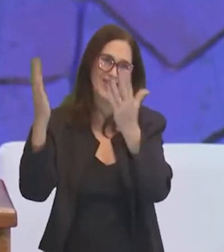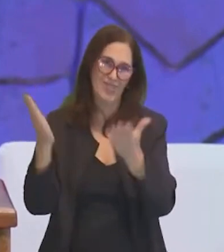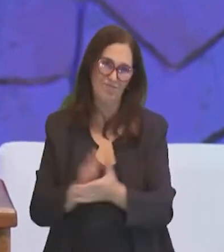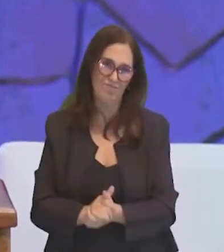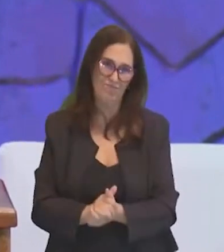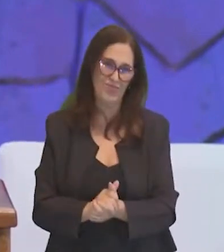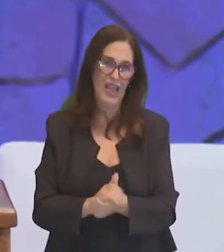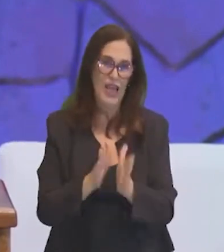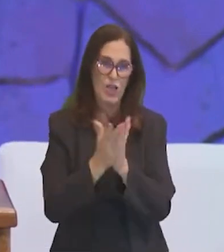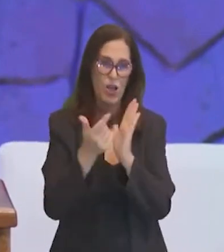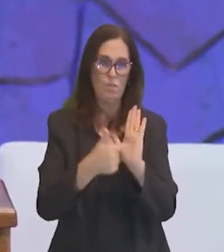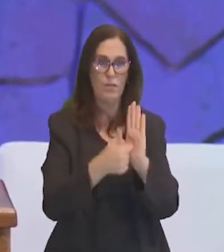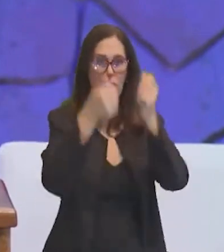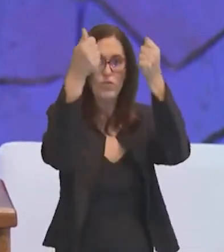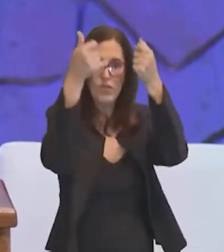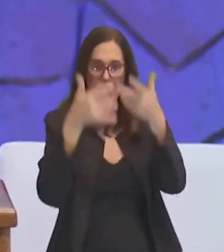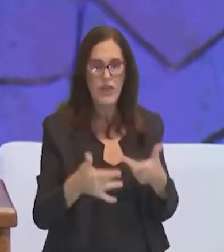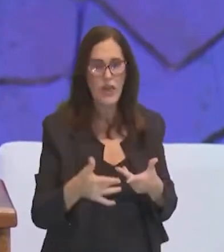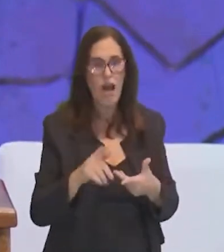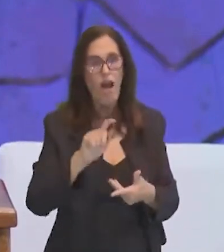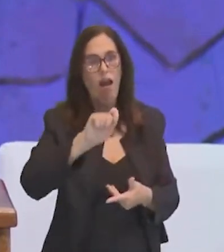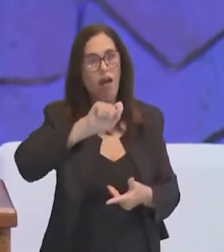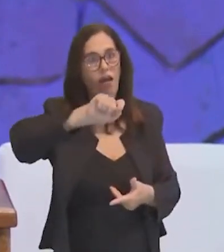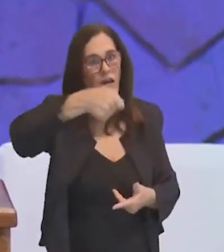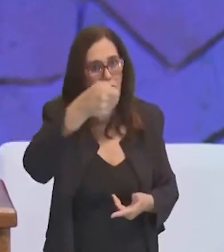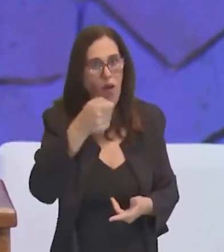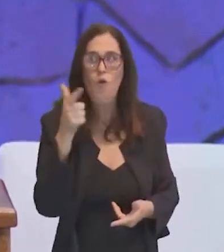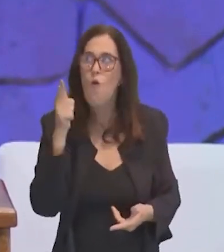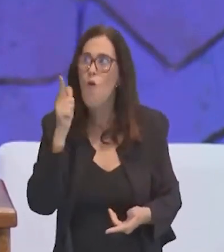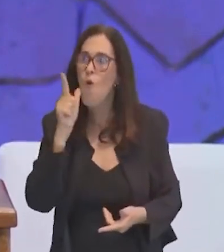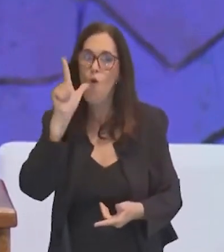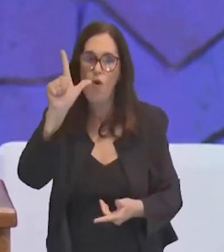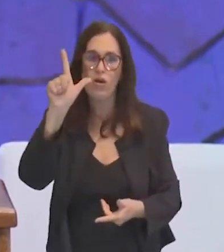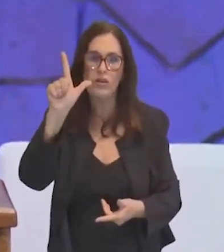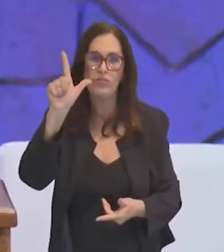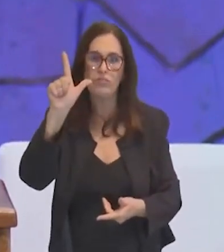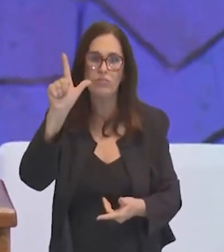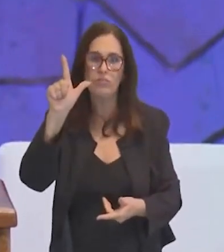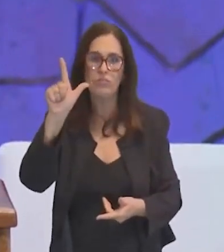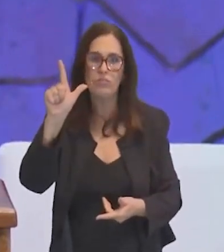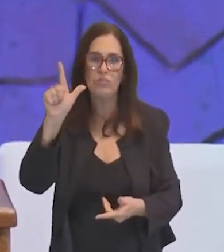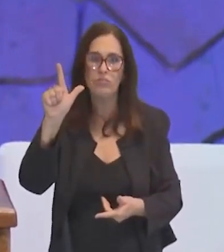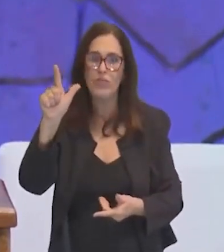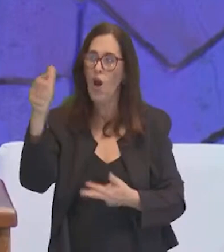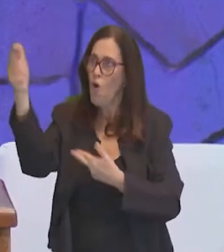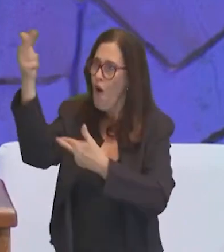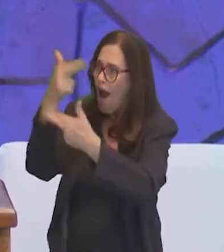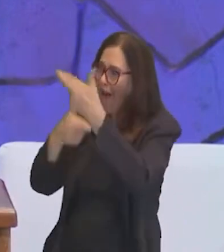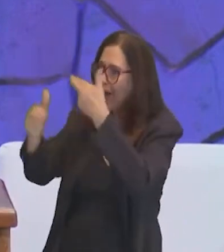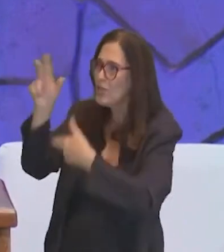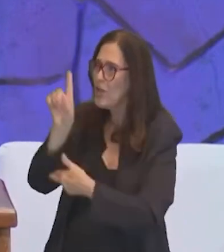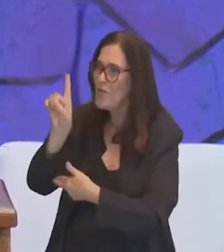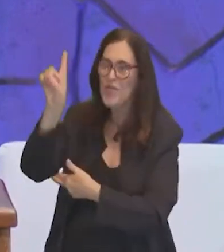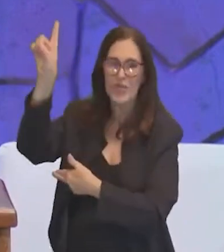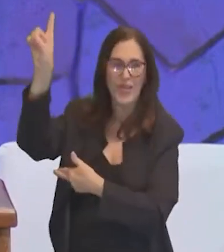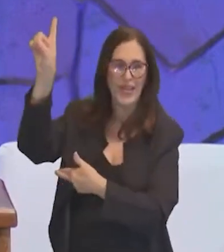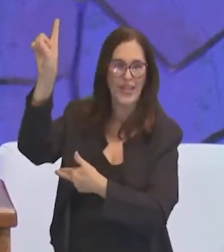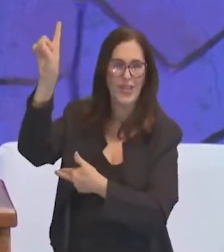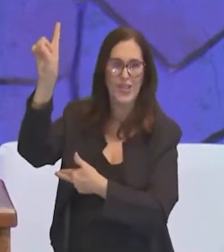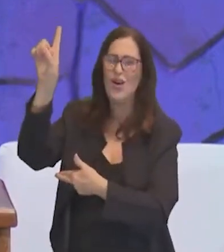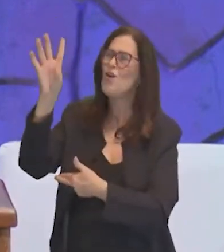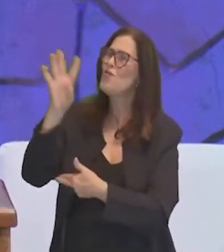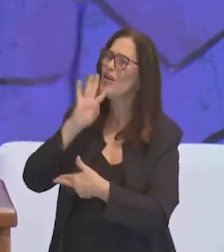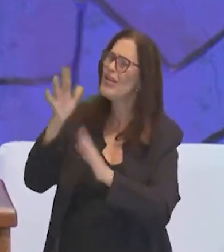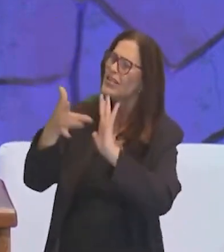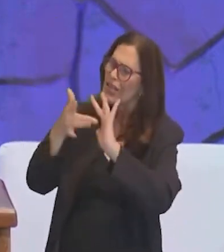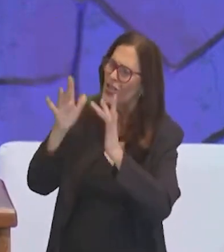E a Bíblia nos conta que quem consegue ter esse tipo de relacionamento com Deus, reconhecendo que